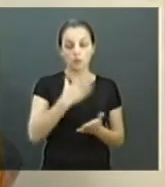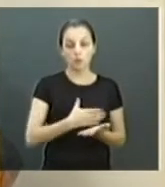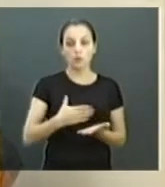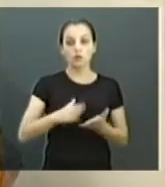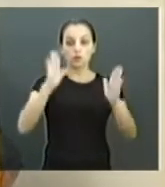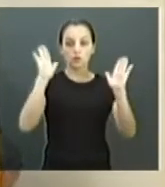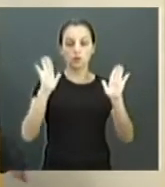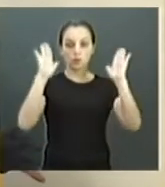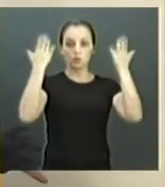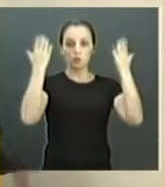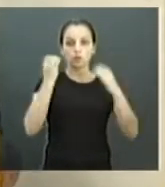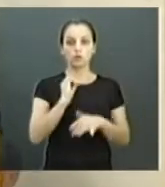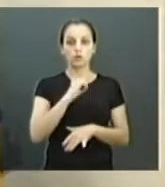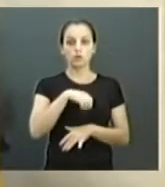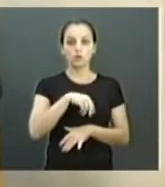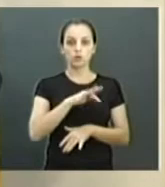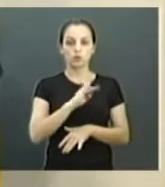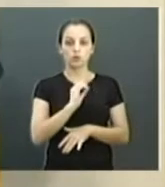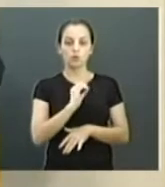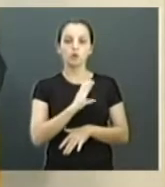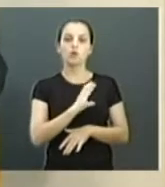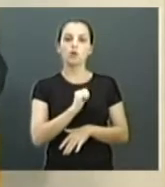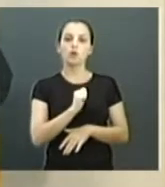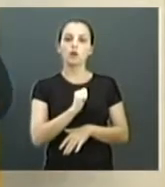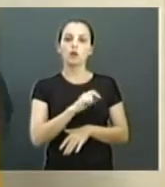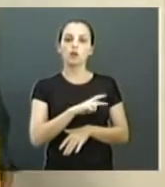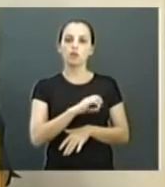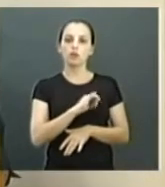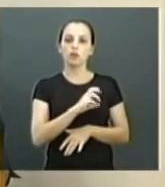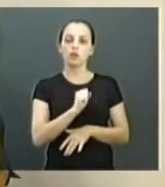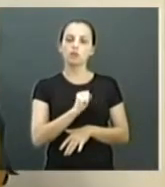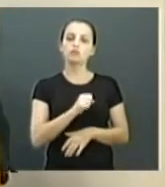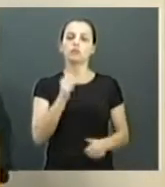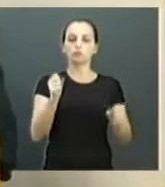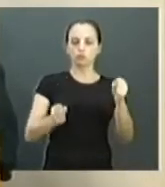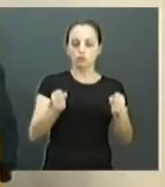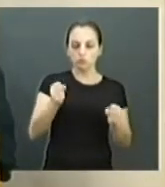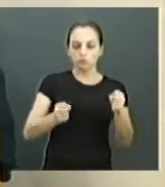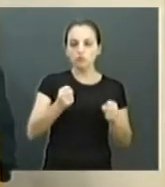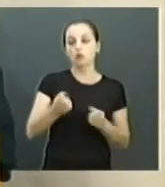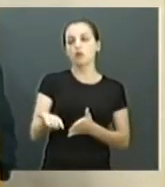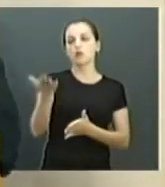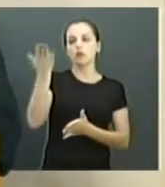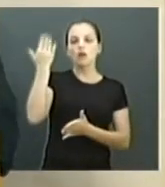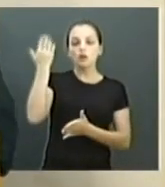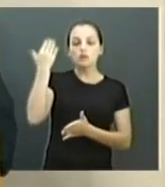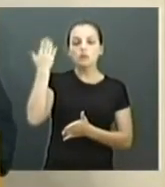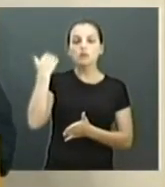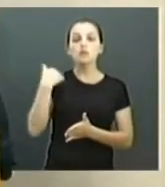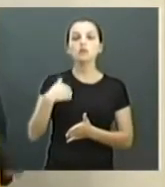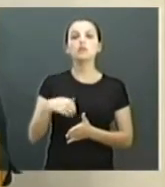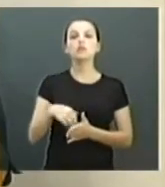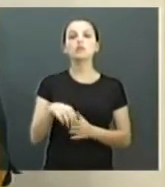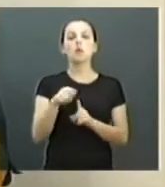dos Intocáveis, que é de carros antigos, que é também em junho, no CEAR.